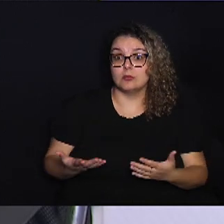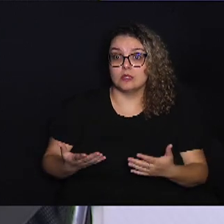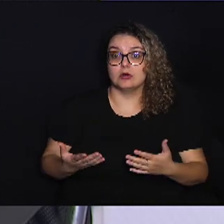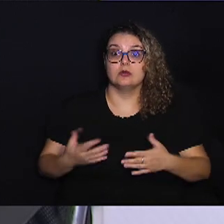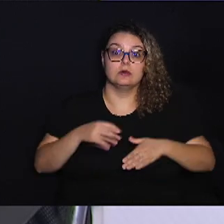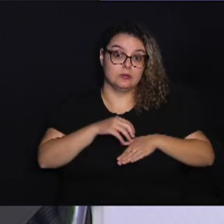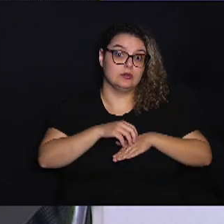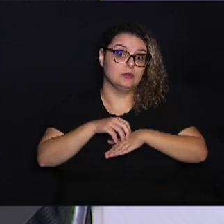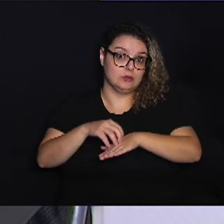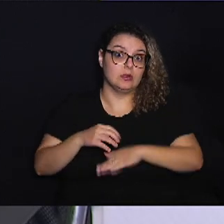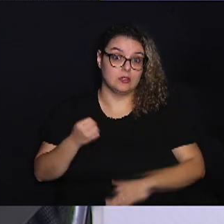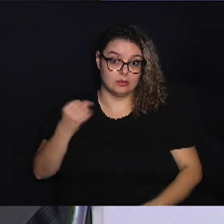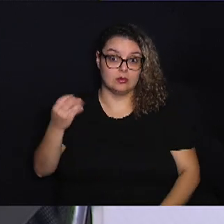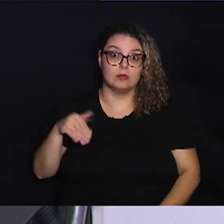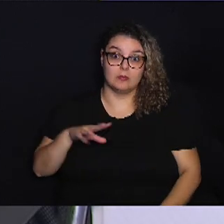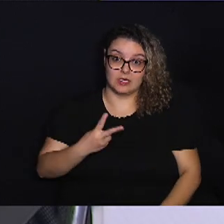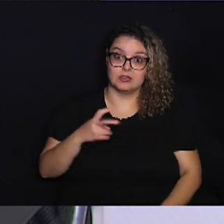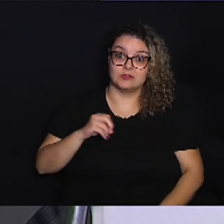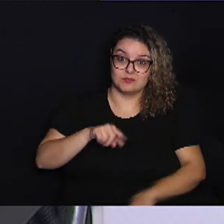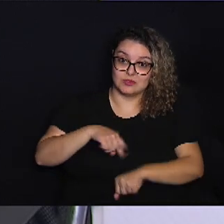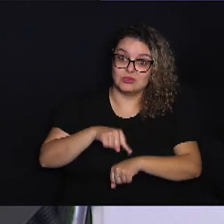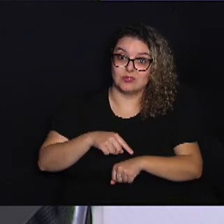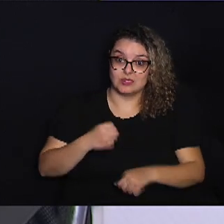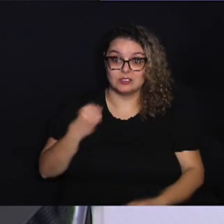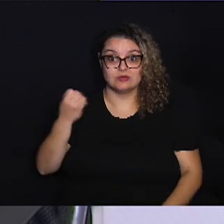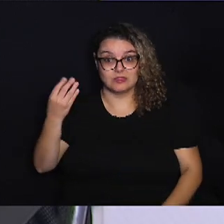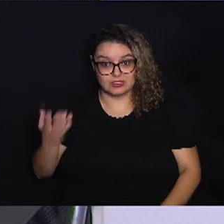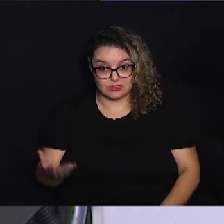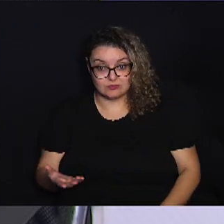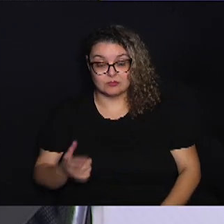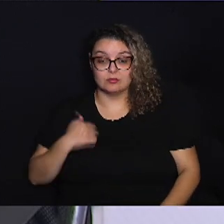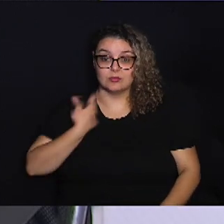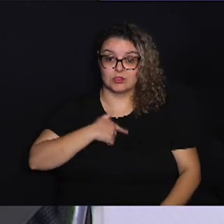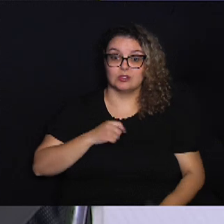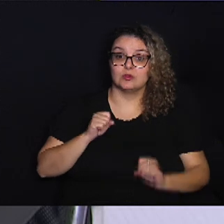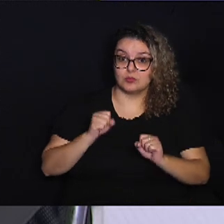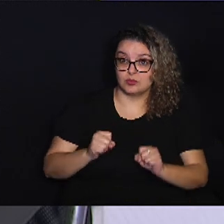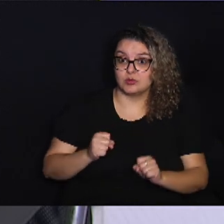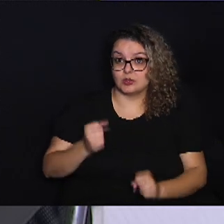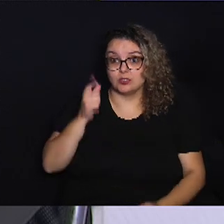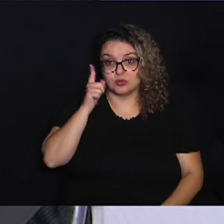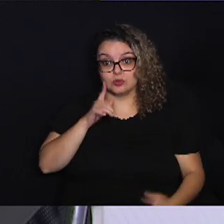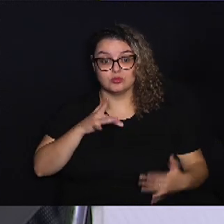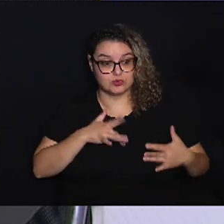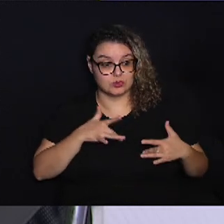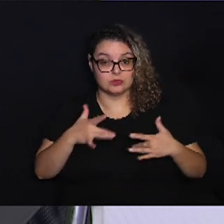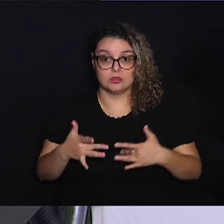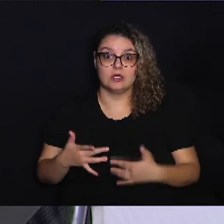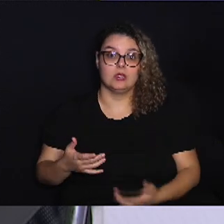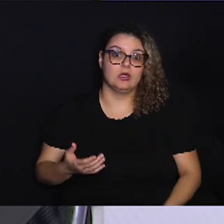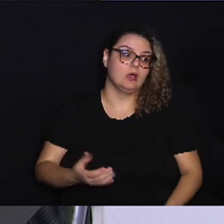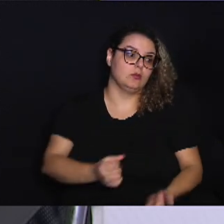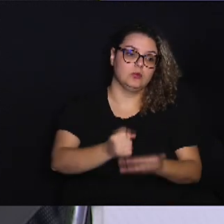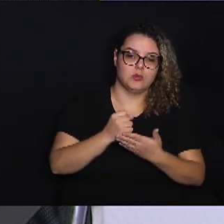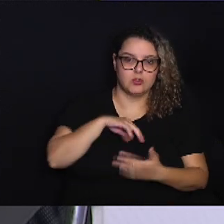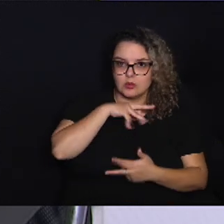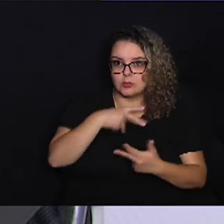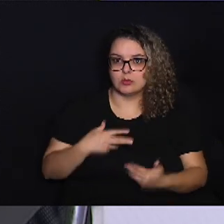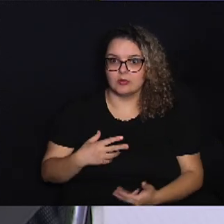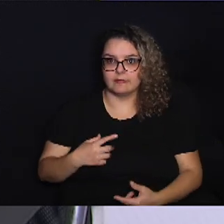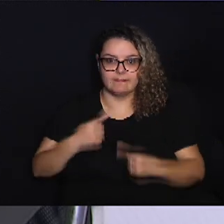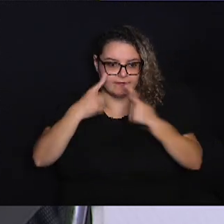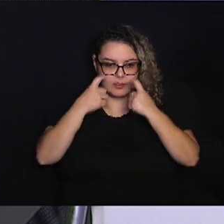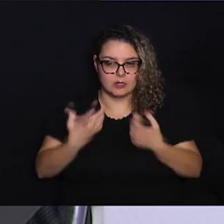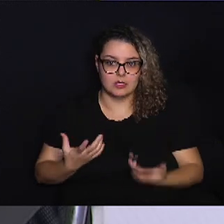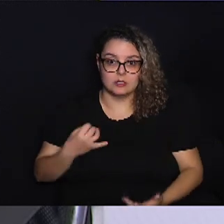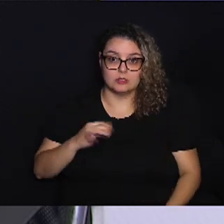né? Foram mais de 20 horas de viagem. E para a gente poder conseguir doá-los também, porque não adianta eu trazer um animal agressivo se